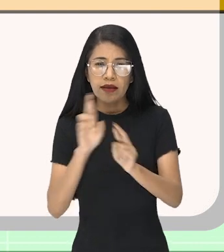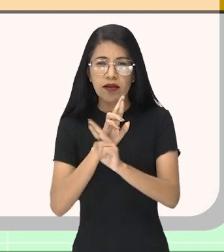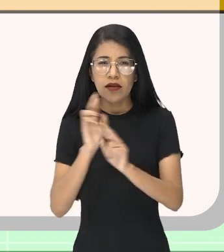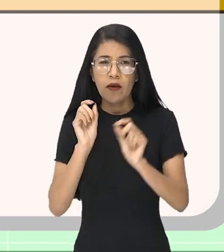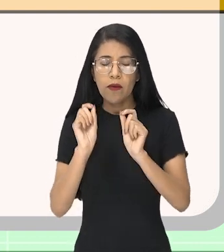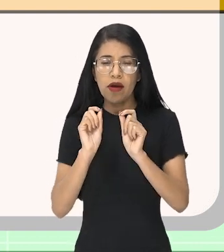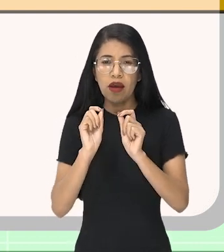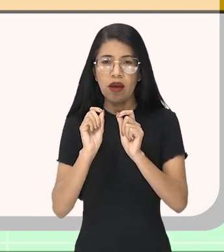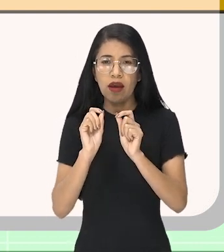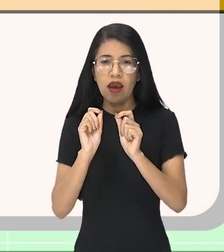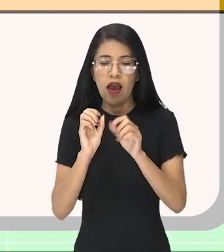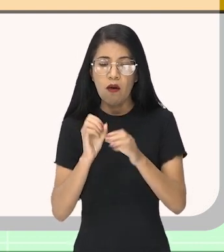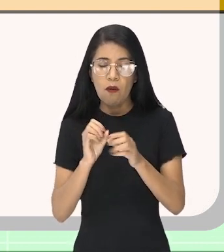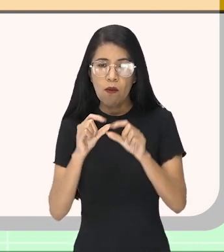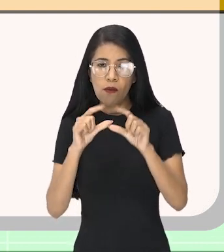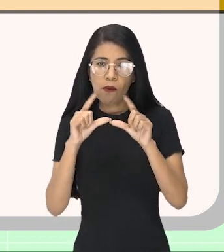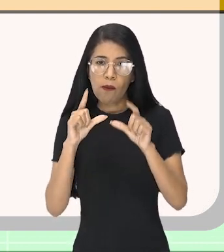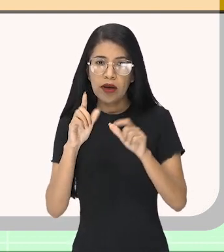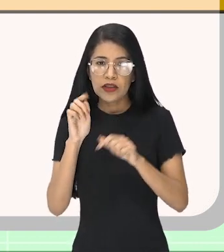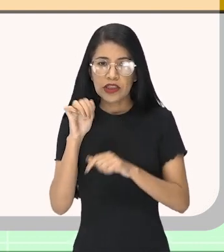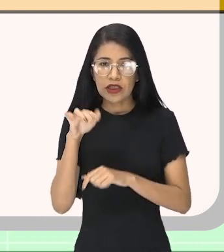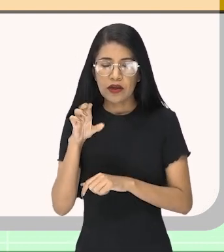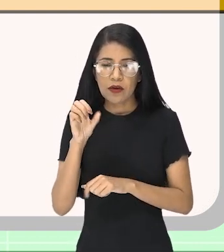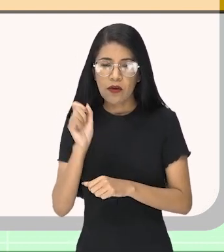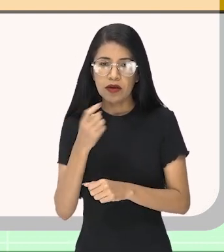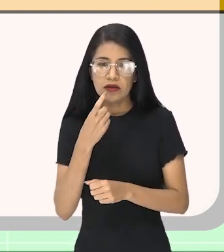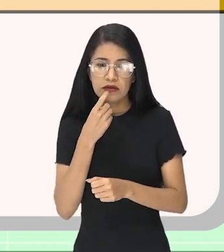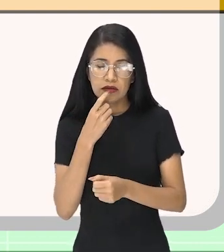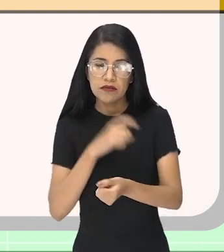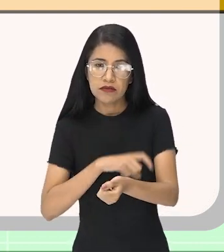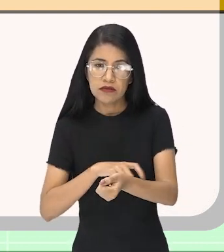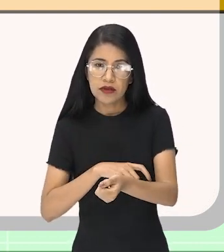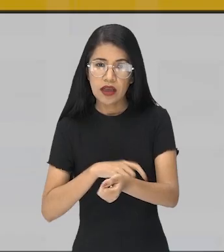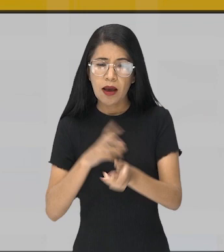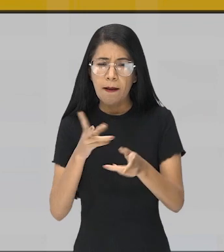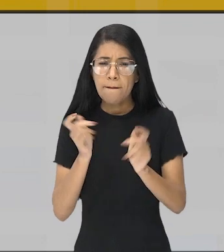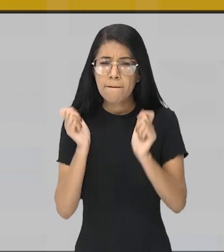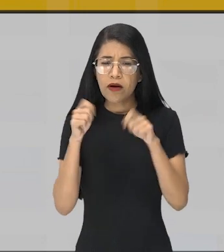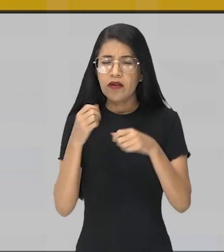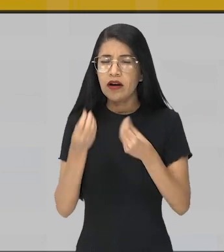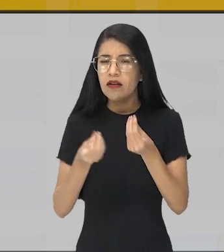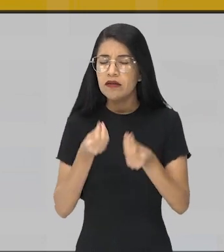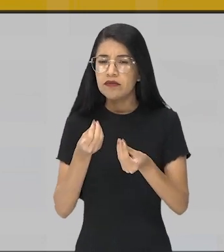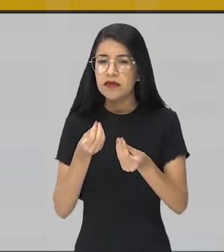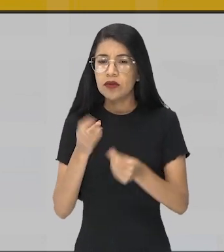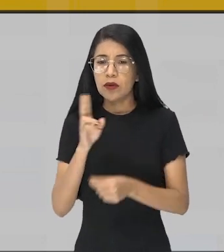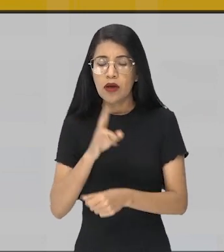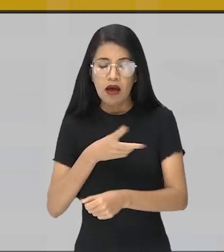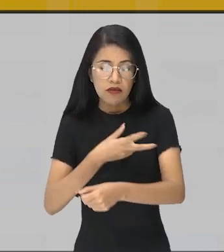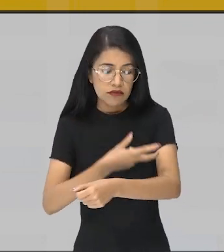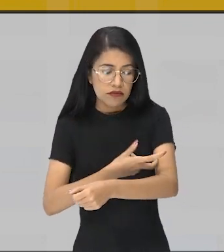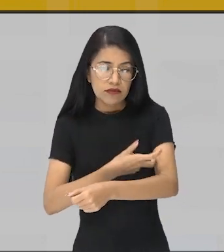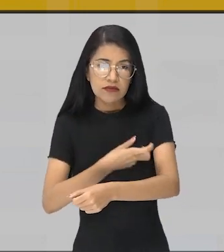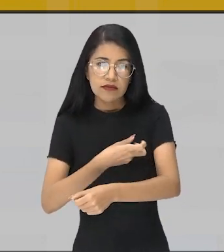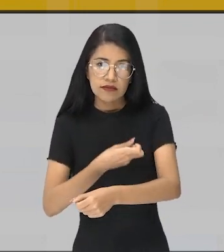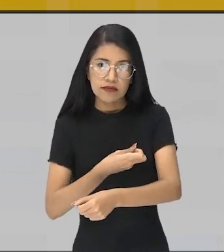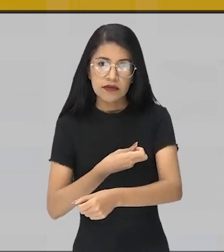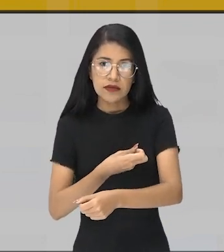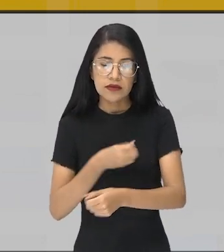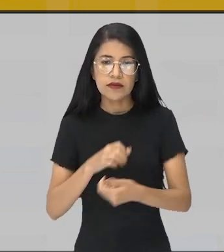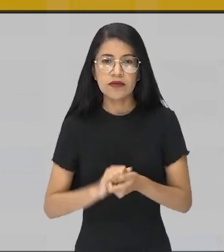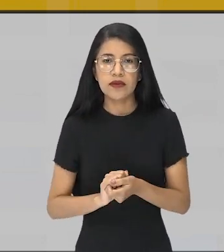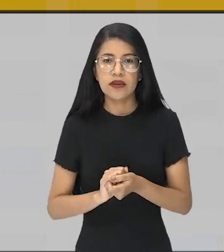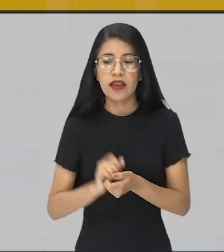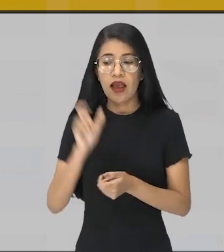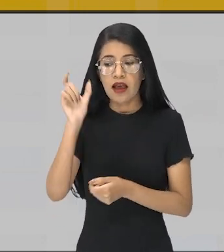ao acúmulo de glicose no sangue. Isso pode ser verificado por meio de exame laboratorial, onde o